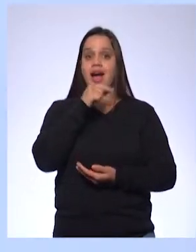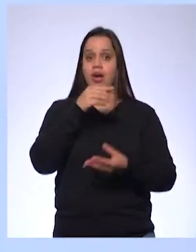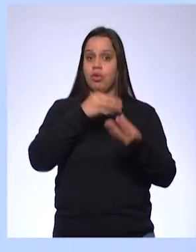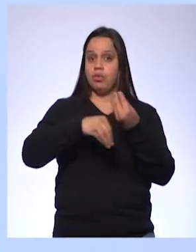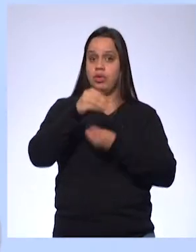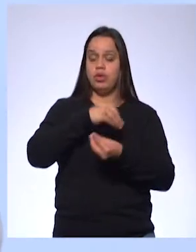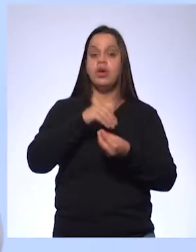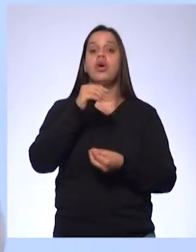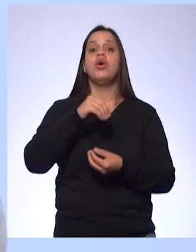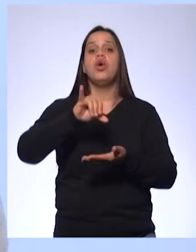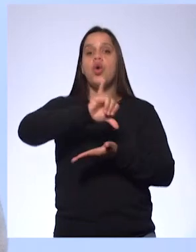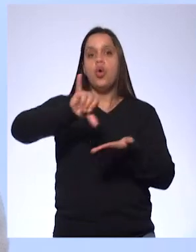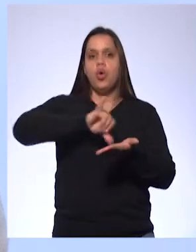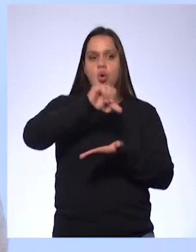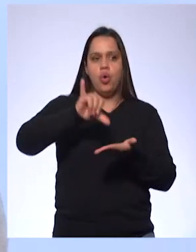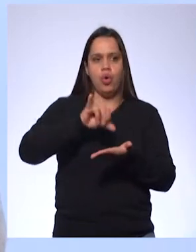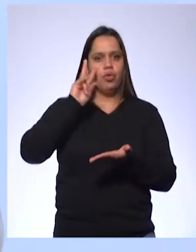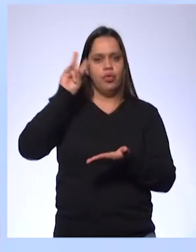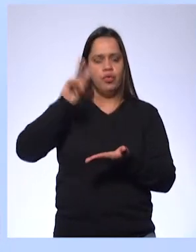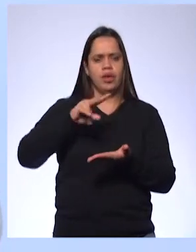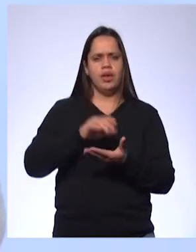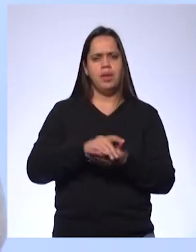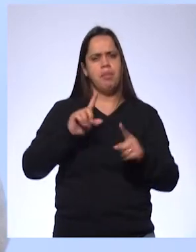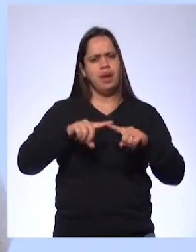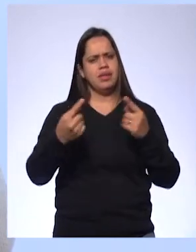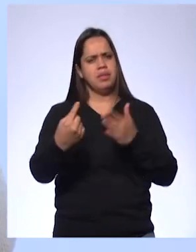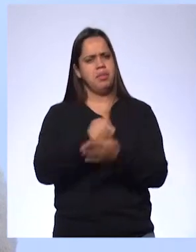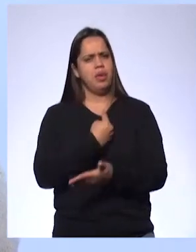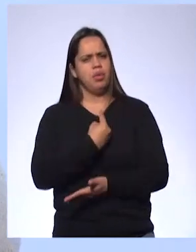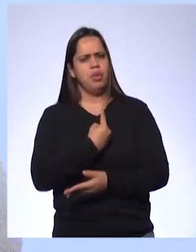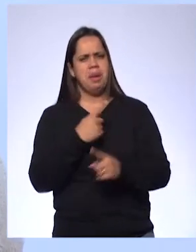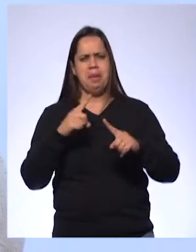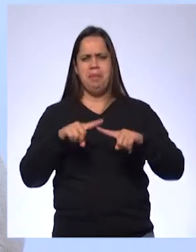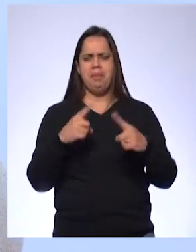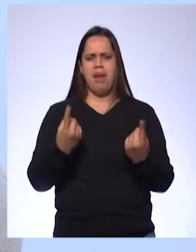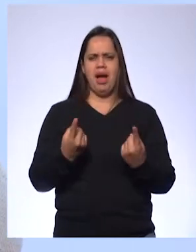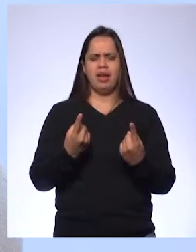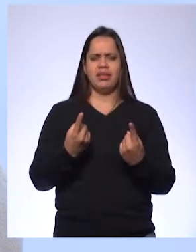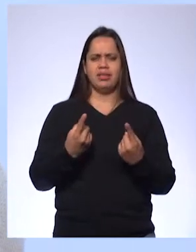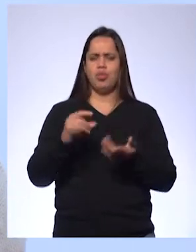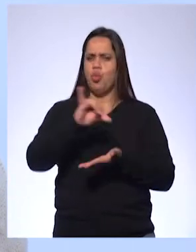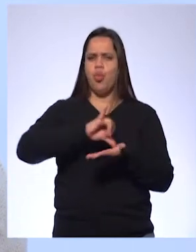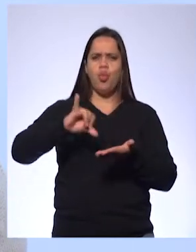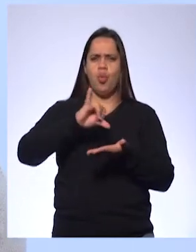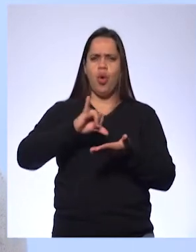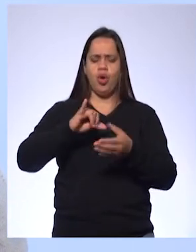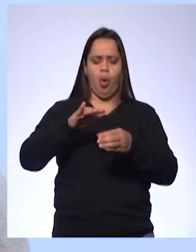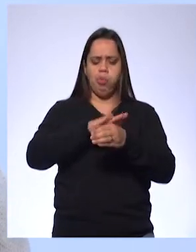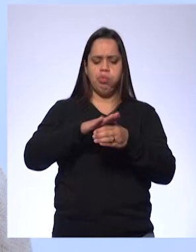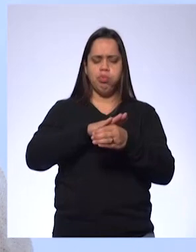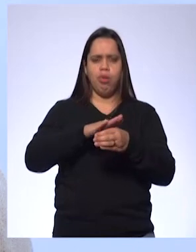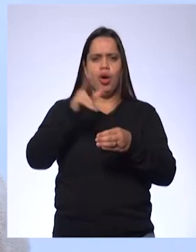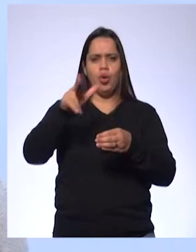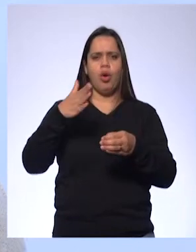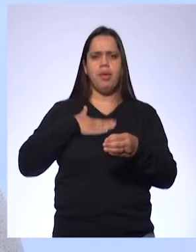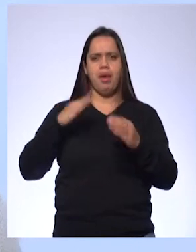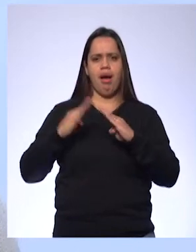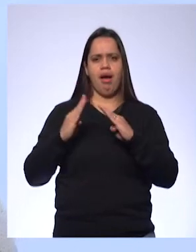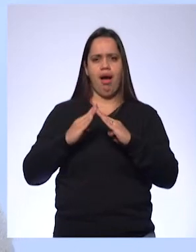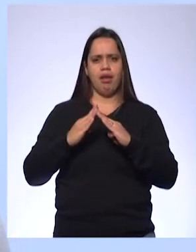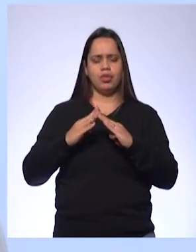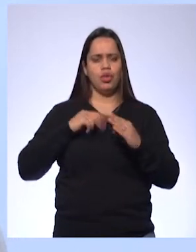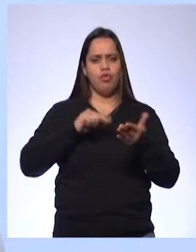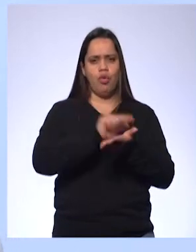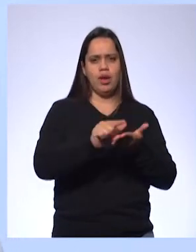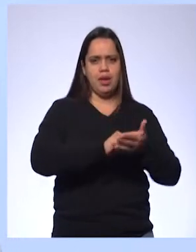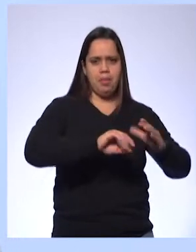num vidrinho, tá vendo? Ô Magno, mas aí o óleo não está em cima, como fica em casa quando eu lavo louça.